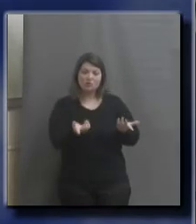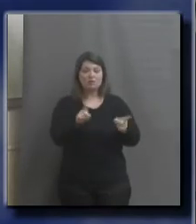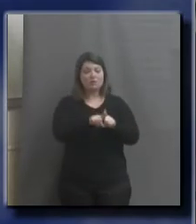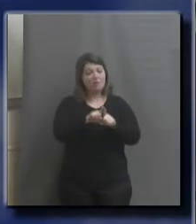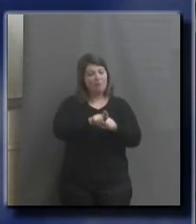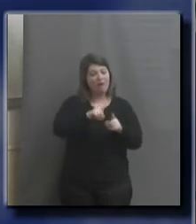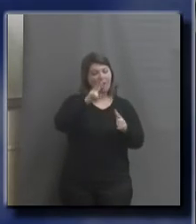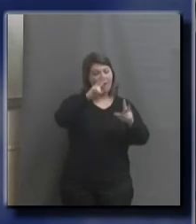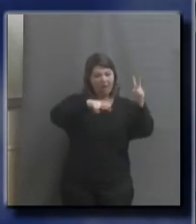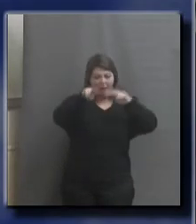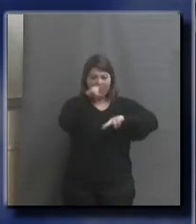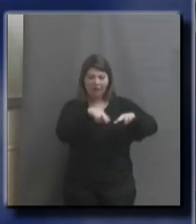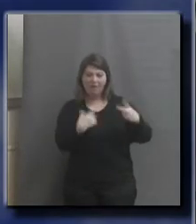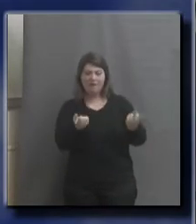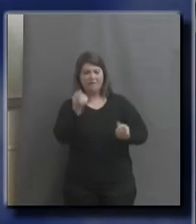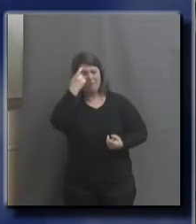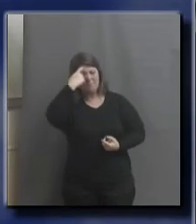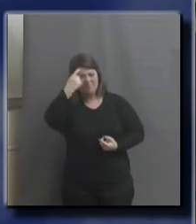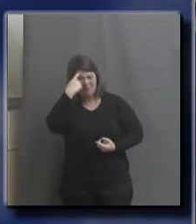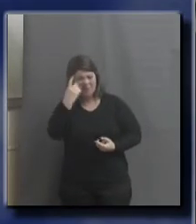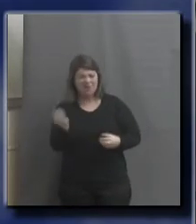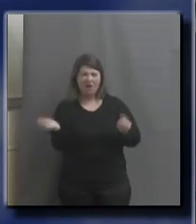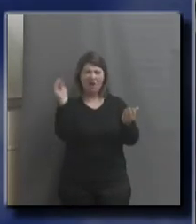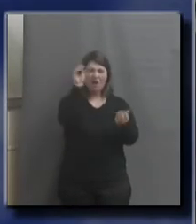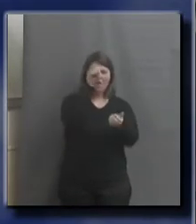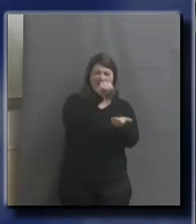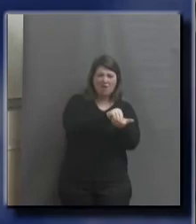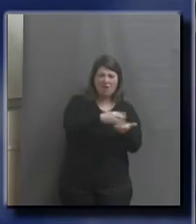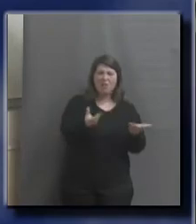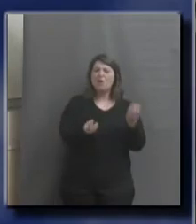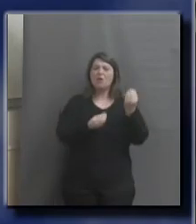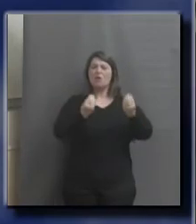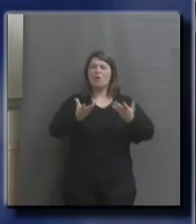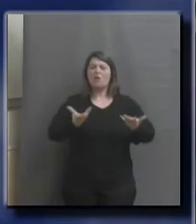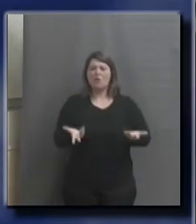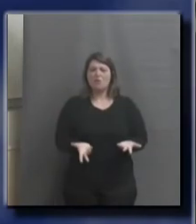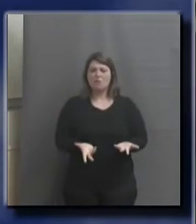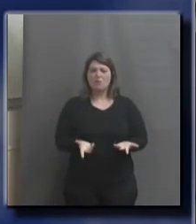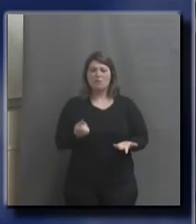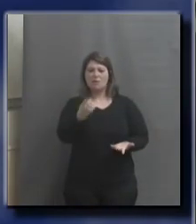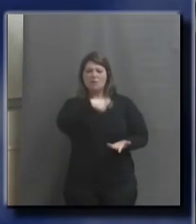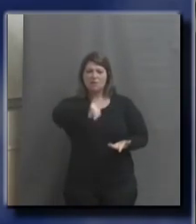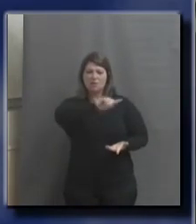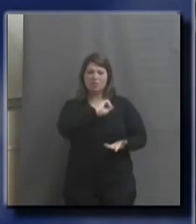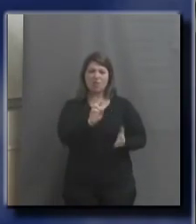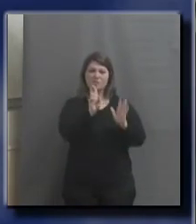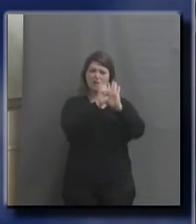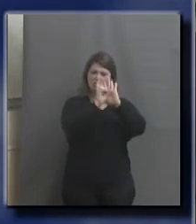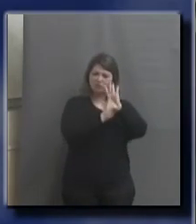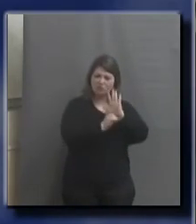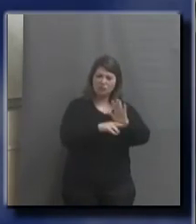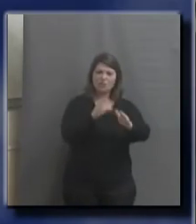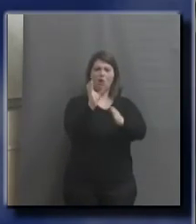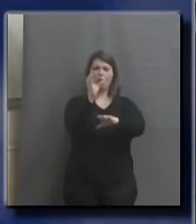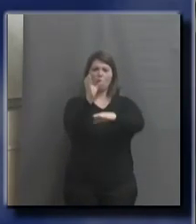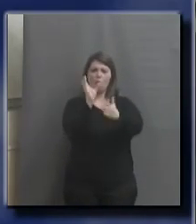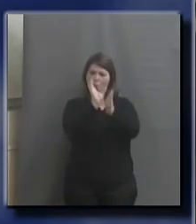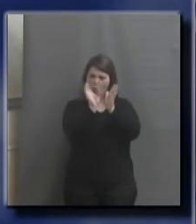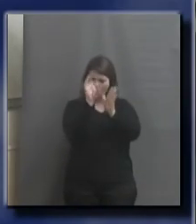rever tudo isso e pensar como inserir tudo isso nas nossas diretrizes curriculares.